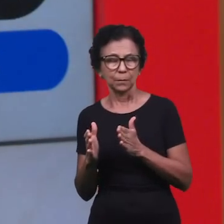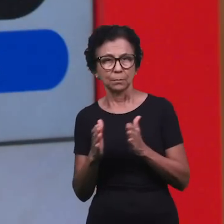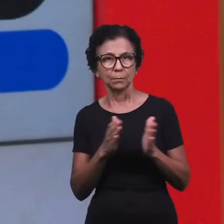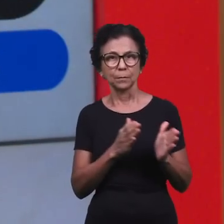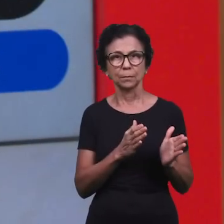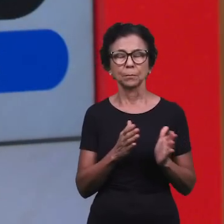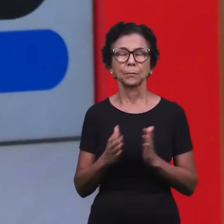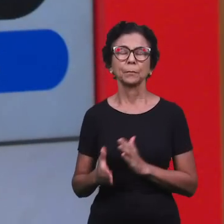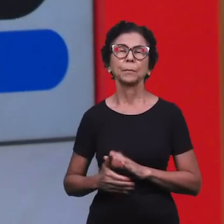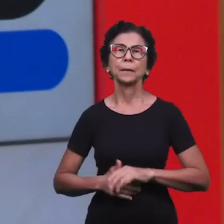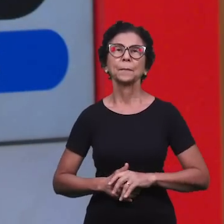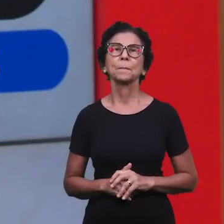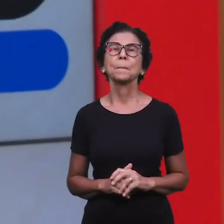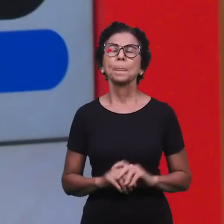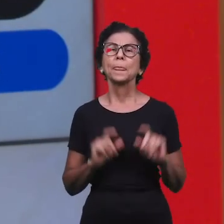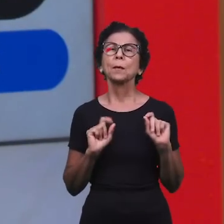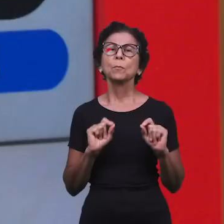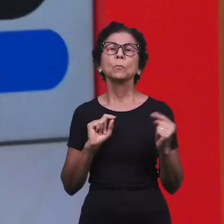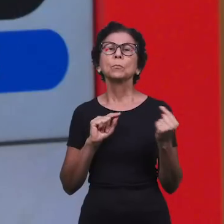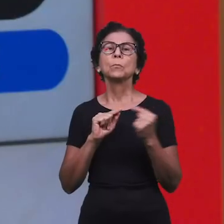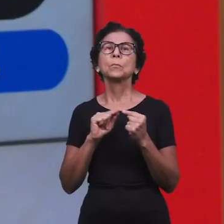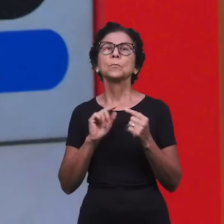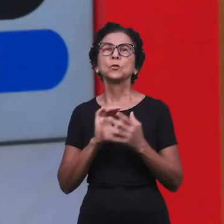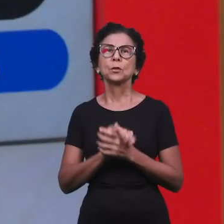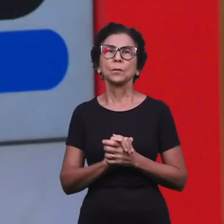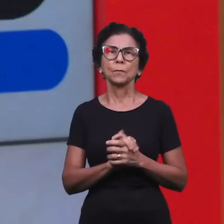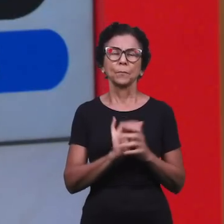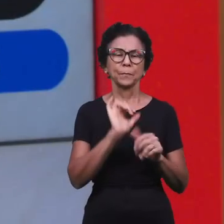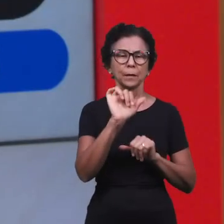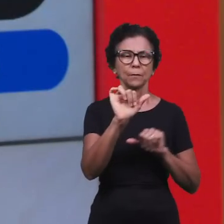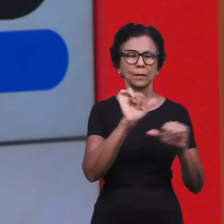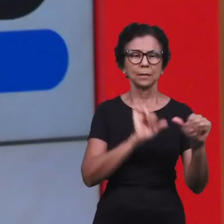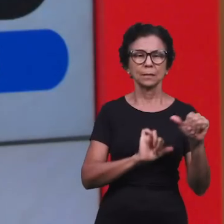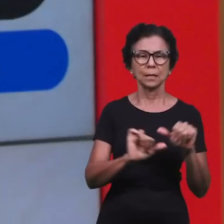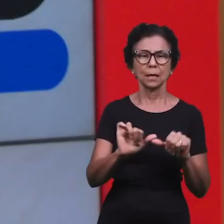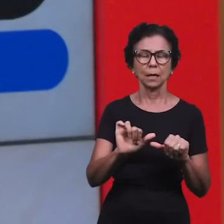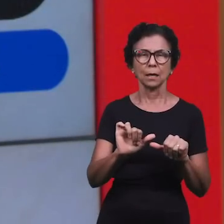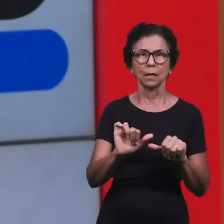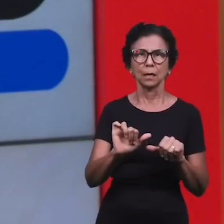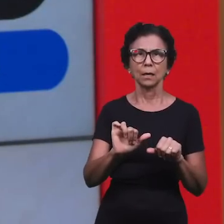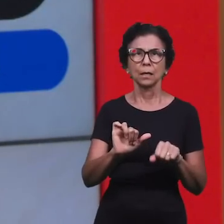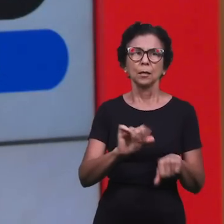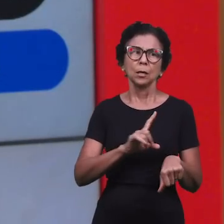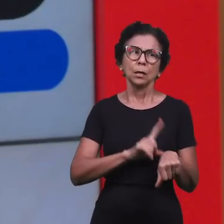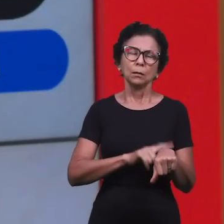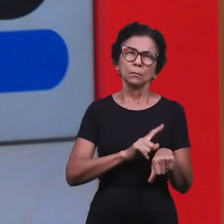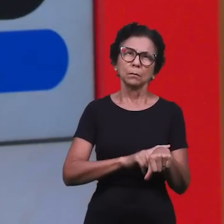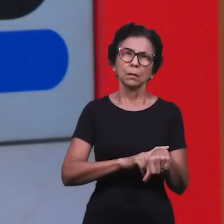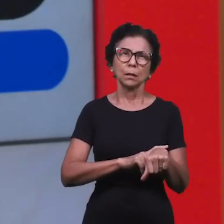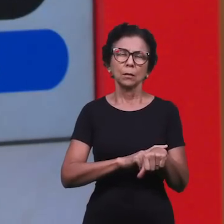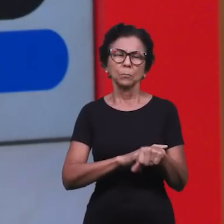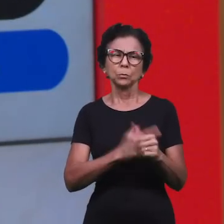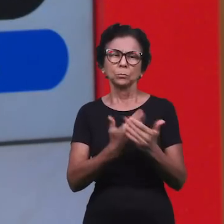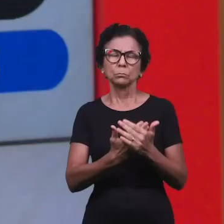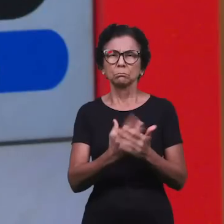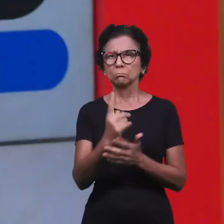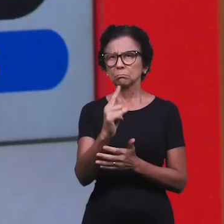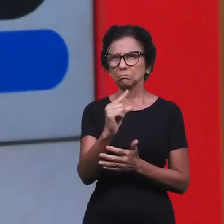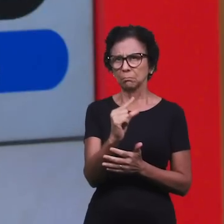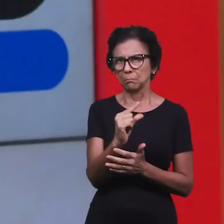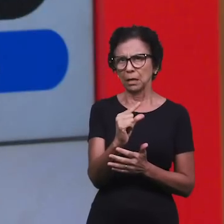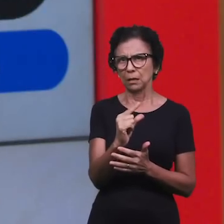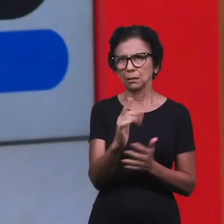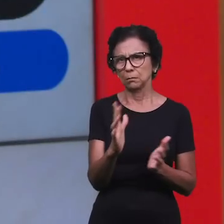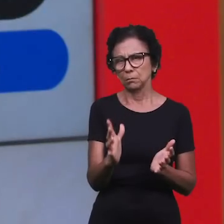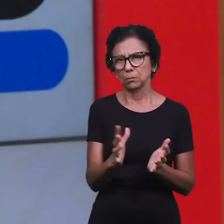Pomodoro é você fazer o quê? Revezar um tempo que não é necessariamente tão grande de estudos,